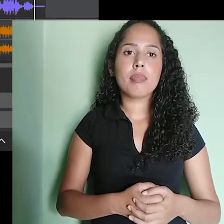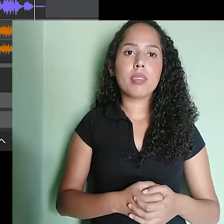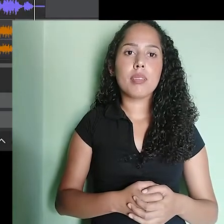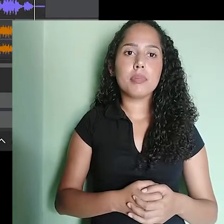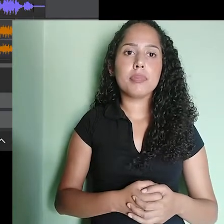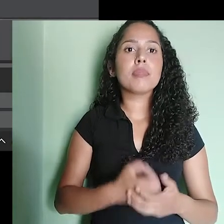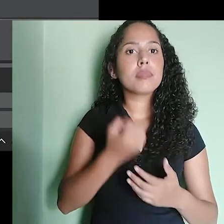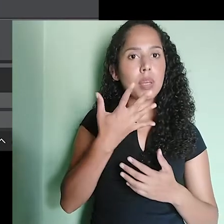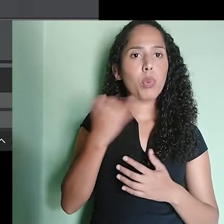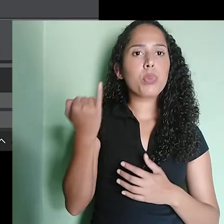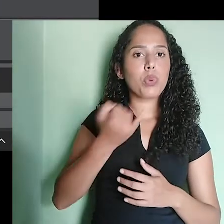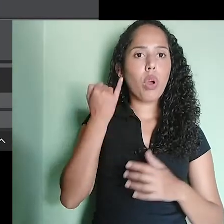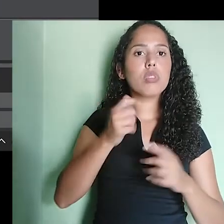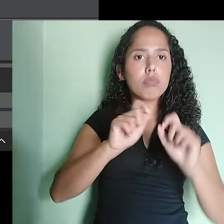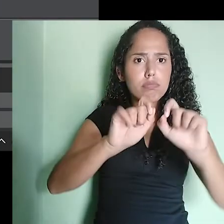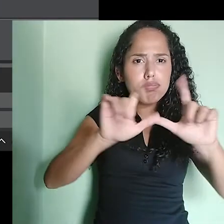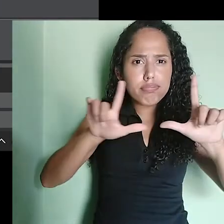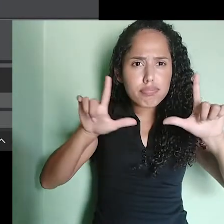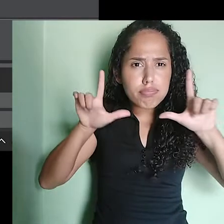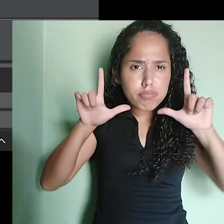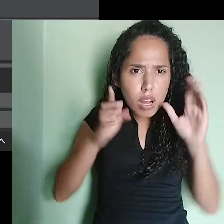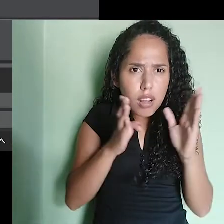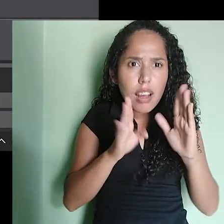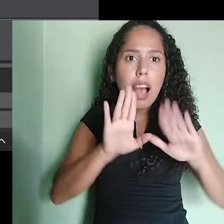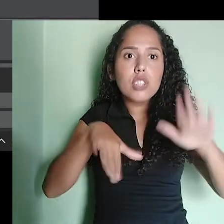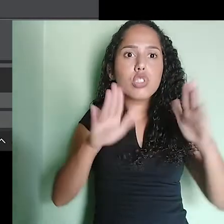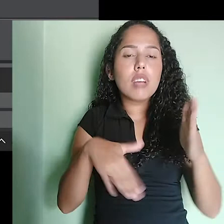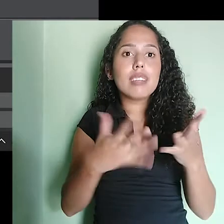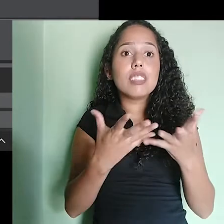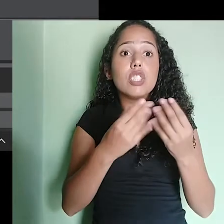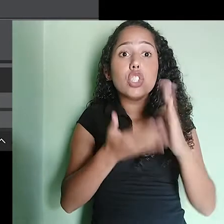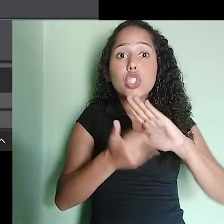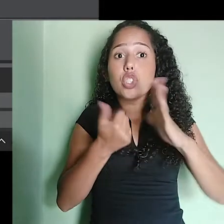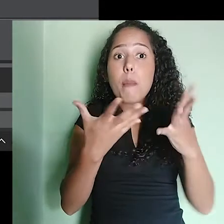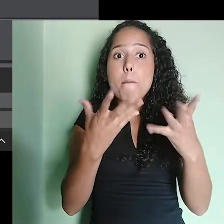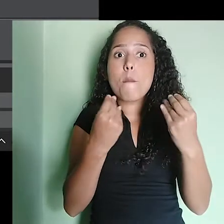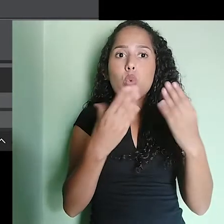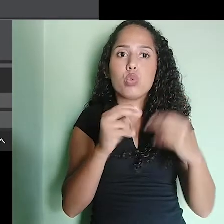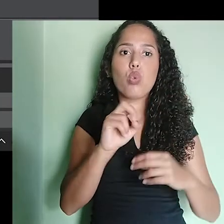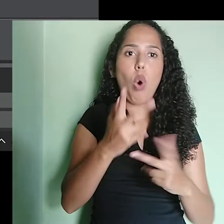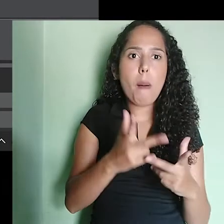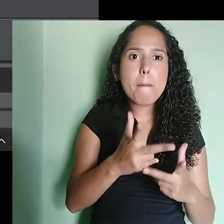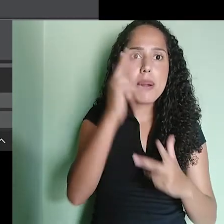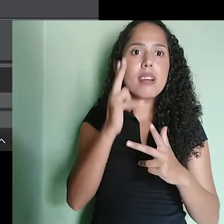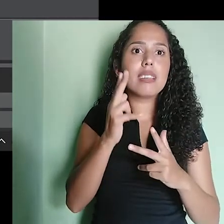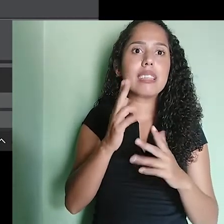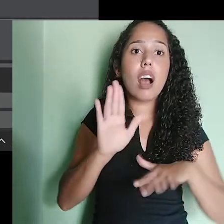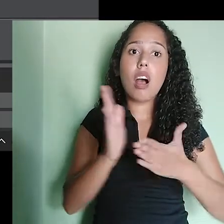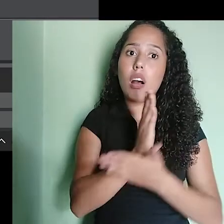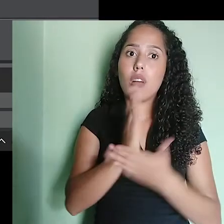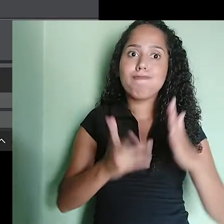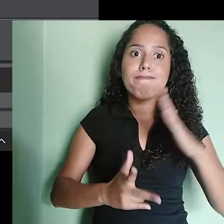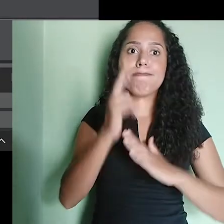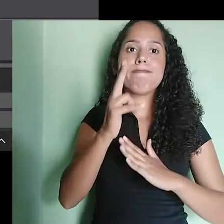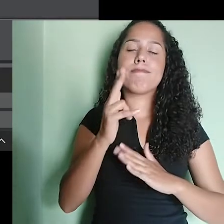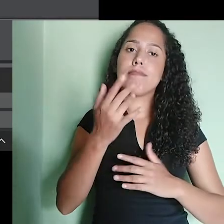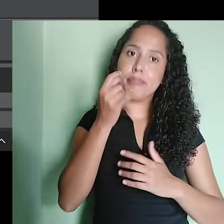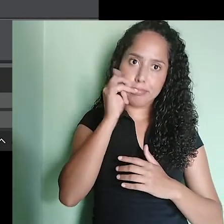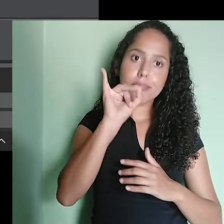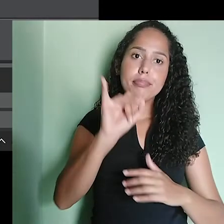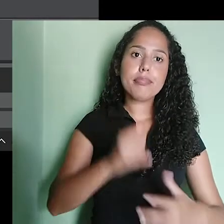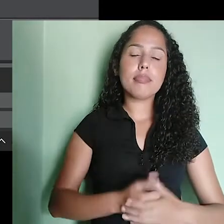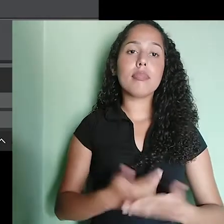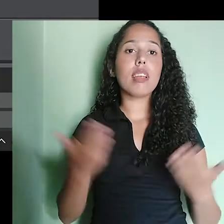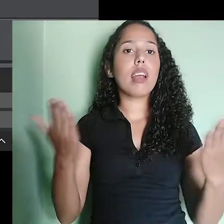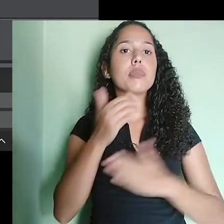com zoom mesmo, né? Tem que dar bastante zoom para poder, de repente, não tirar demais e cortar alguma nota, enfim. E agora